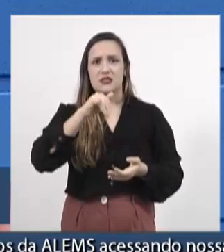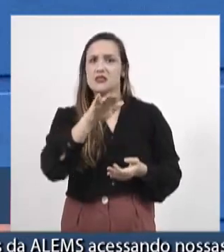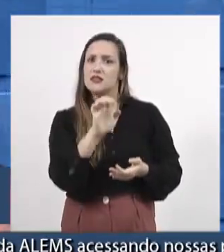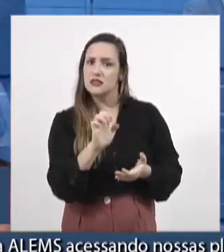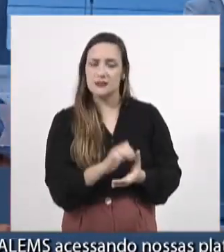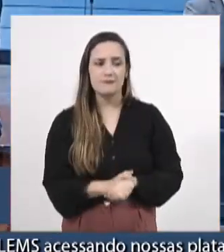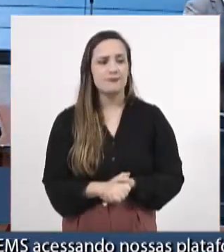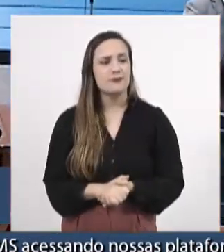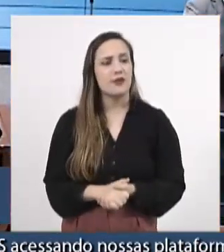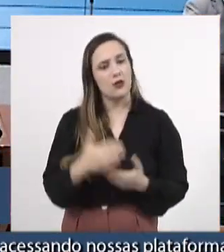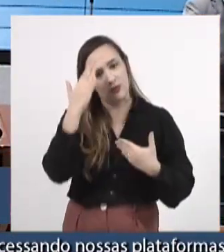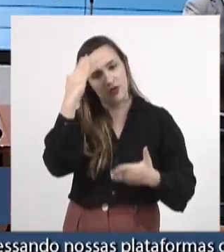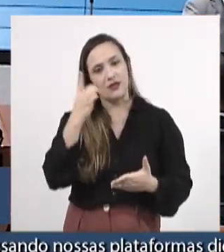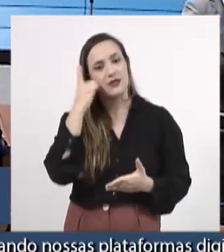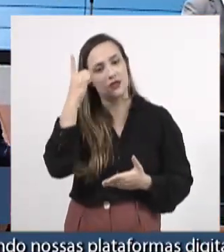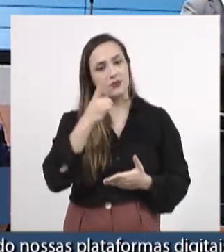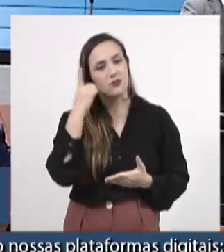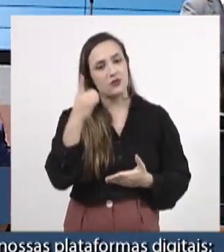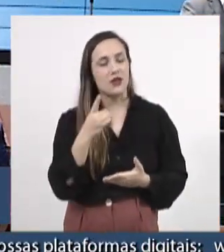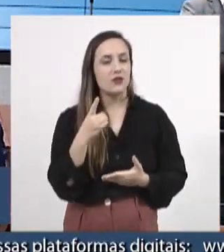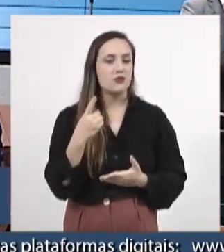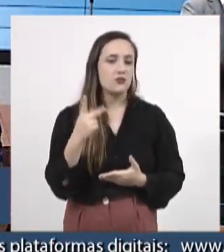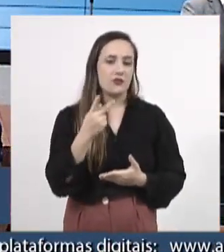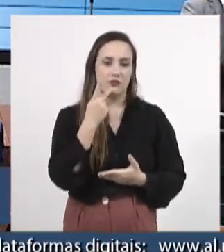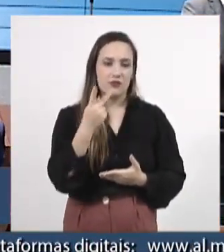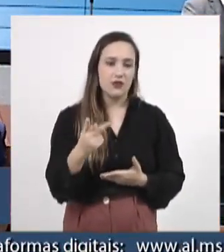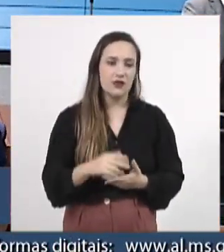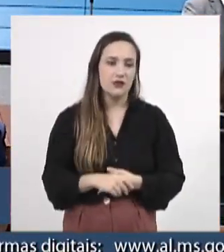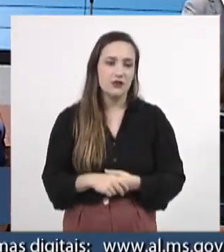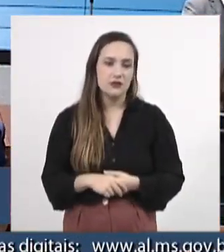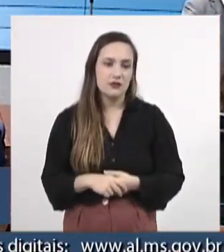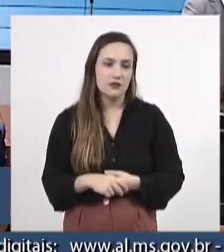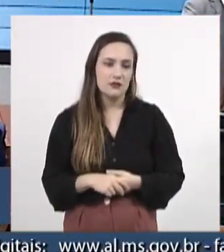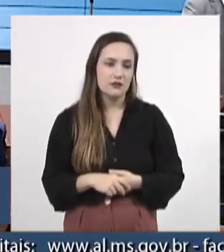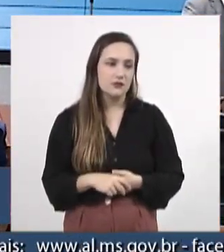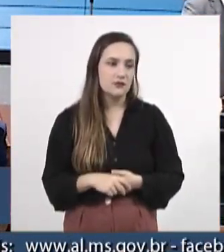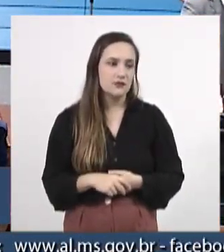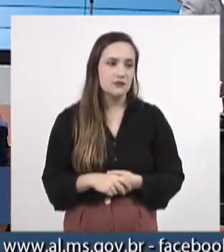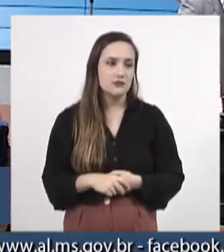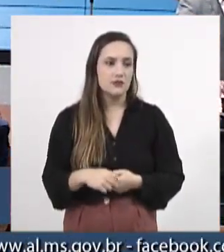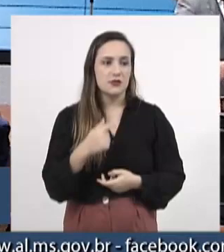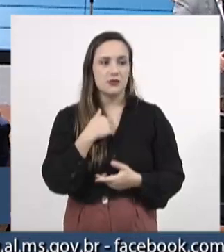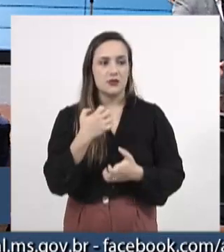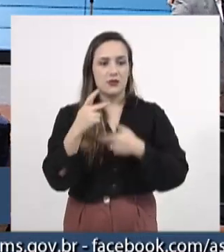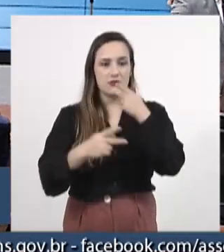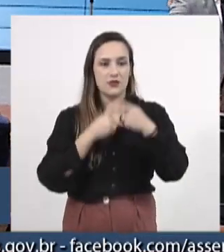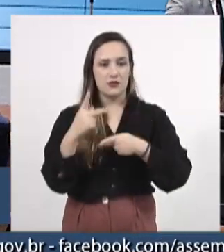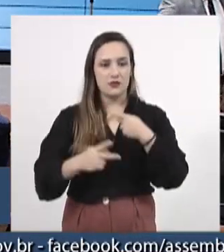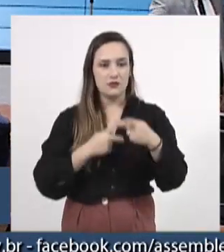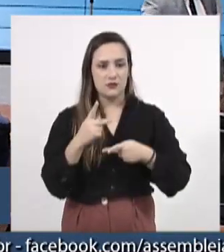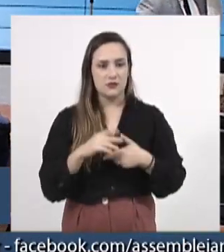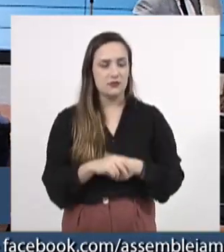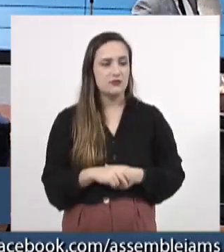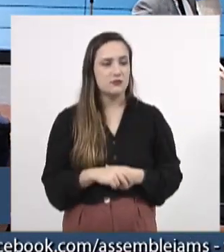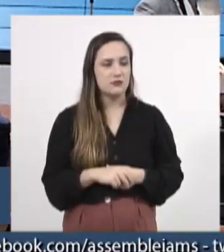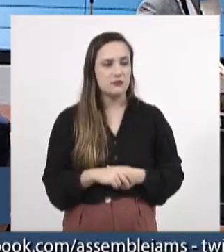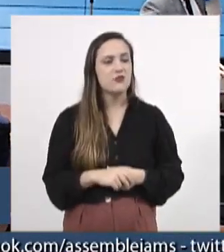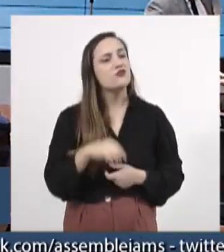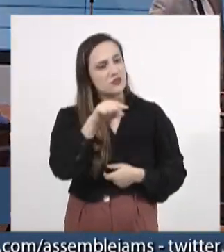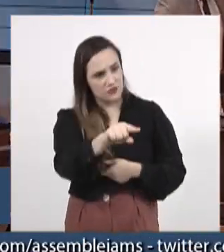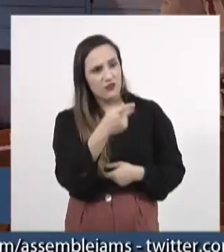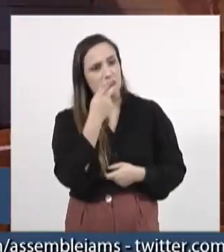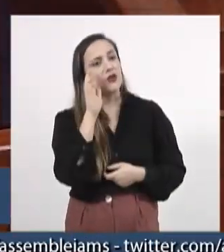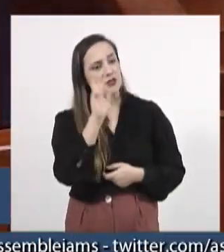obrigada, deputado, pela parte. E só ainda reforçando a fala do deputado Zeca do PT sobre a questão do CIMI, que, como ele mesmo muito